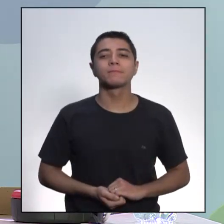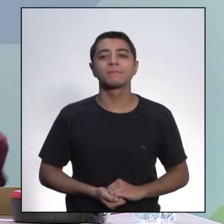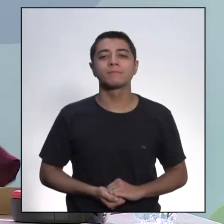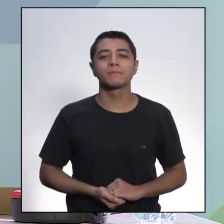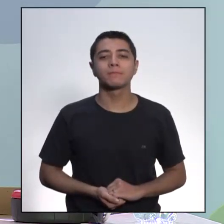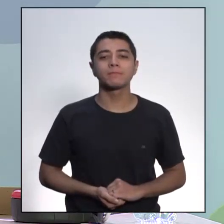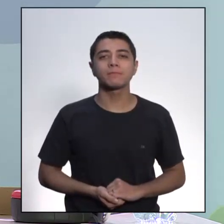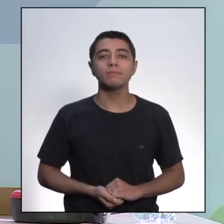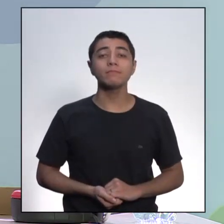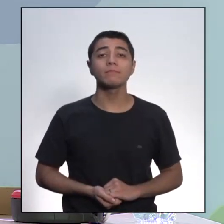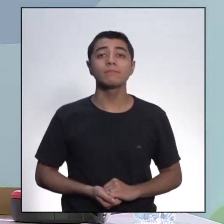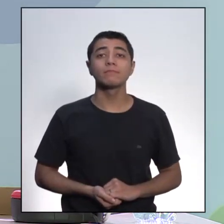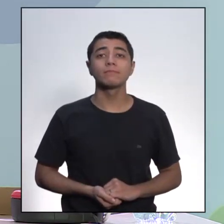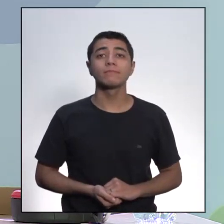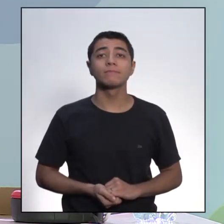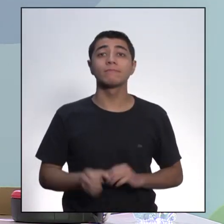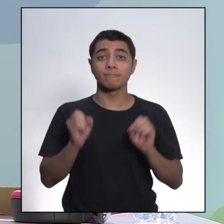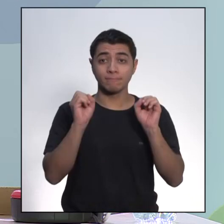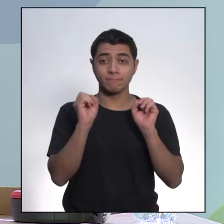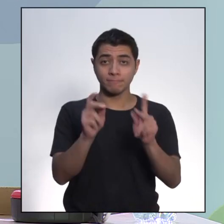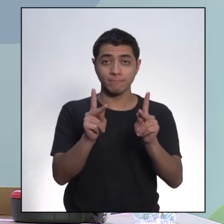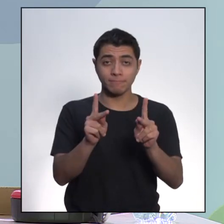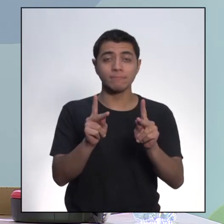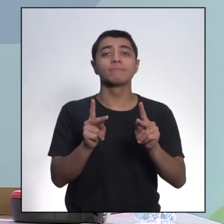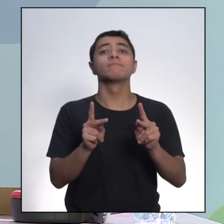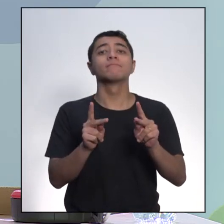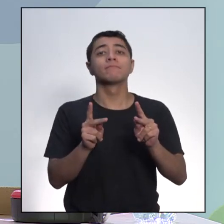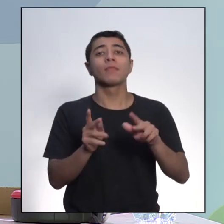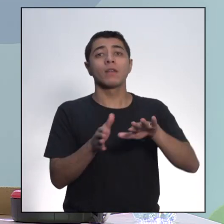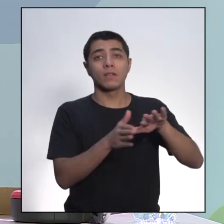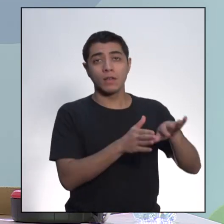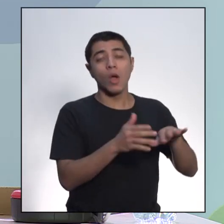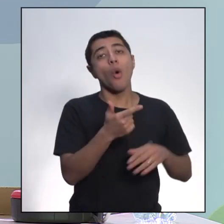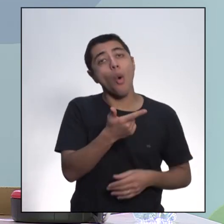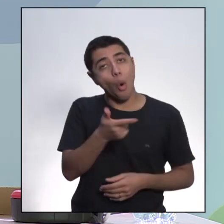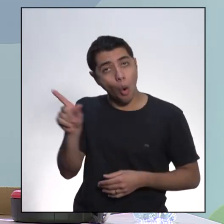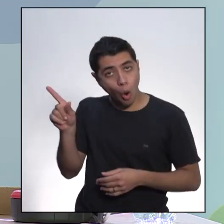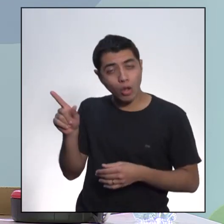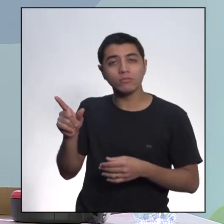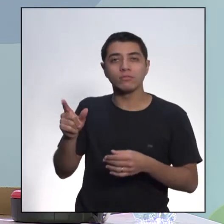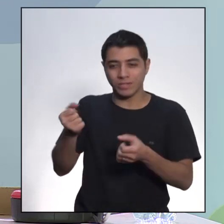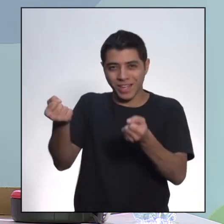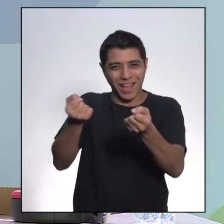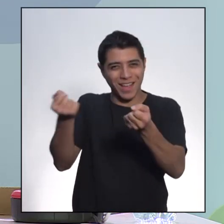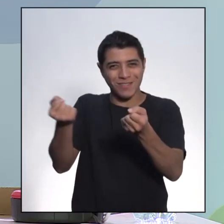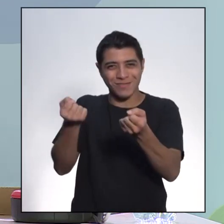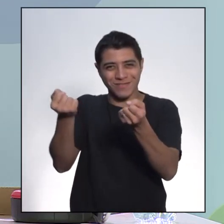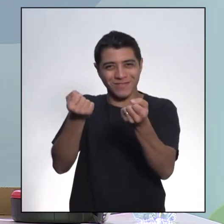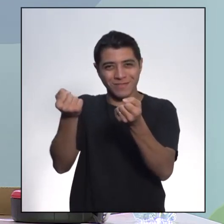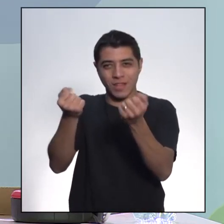mesma coisa nos outros eixos, né? De forma que,